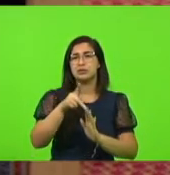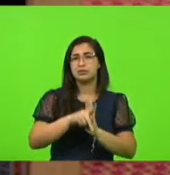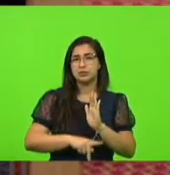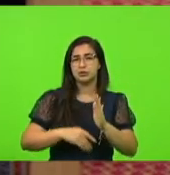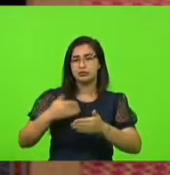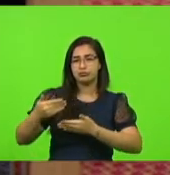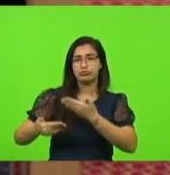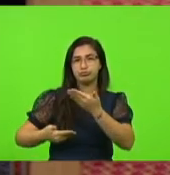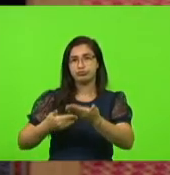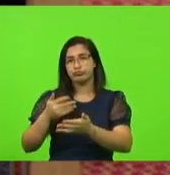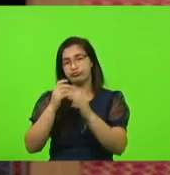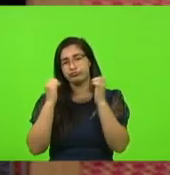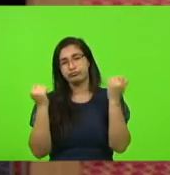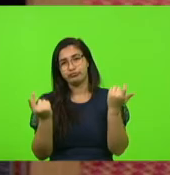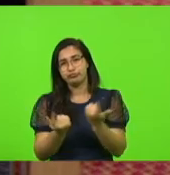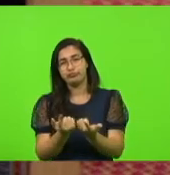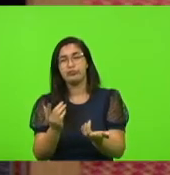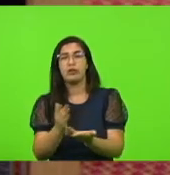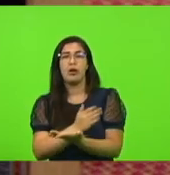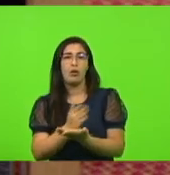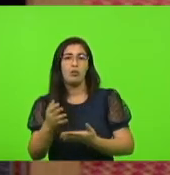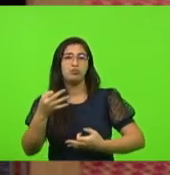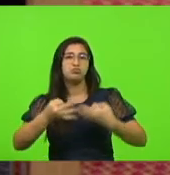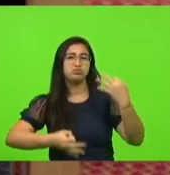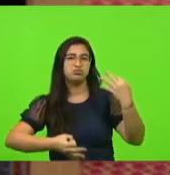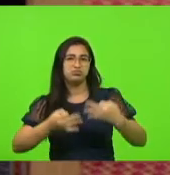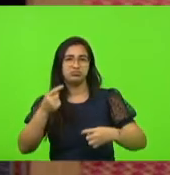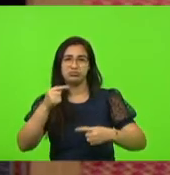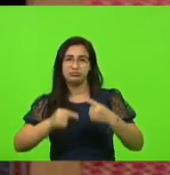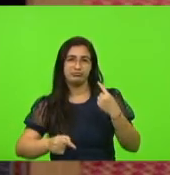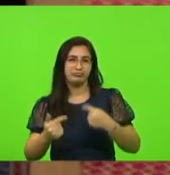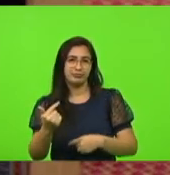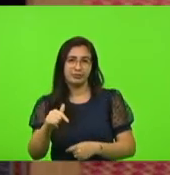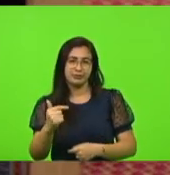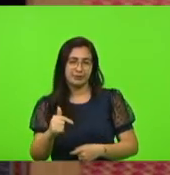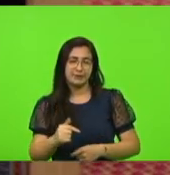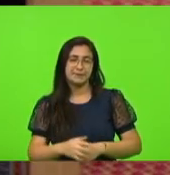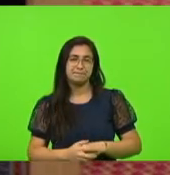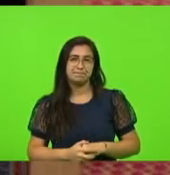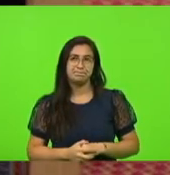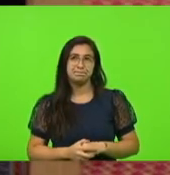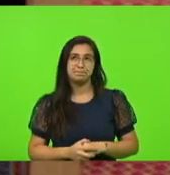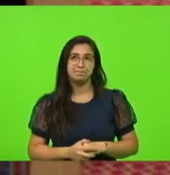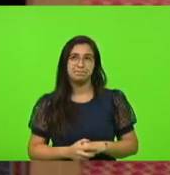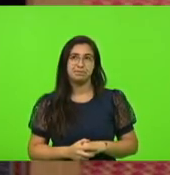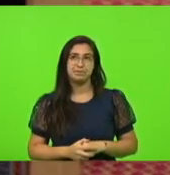casa, com algumas injustiças que estão provocando